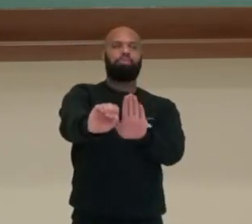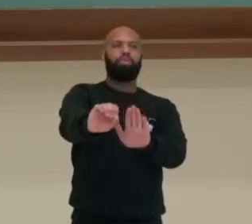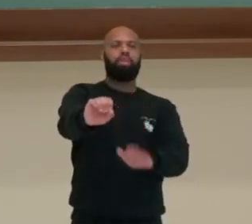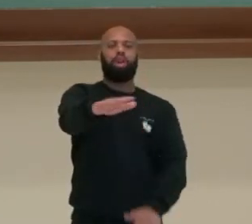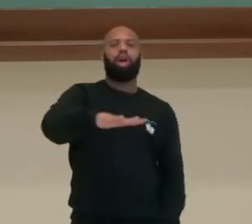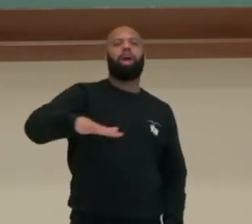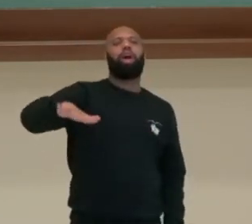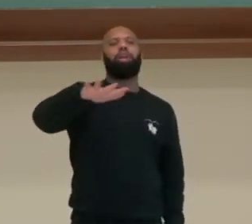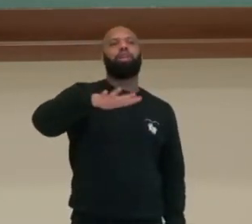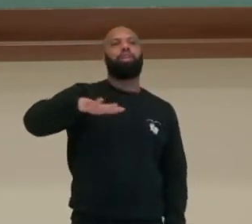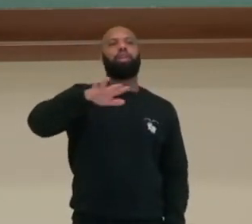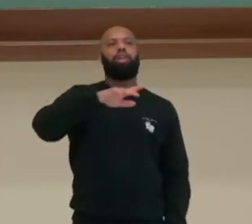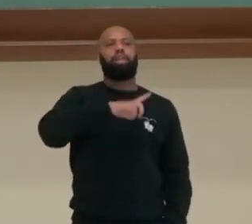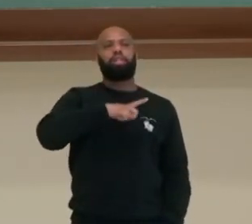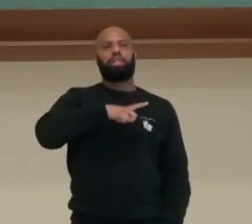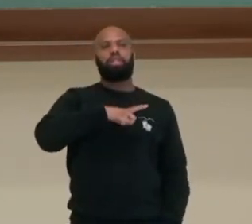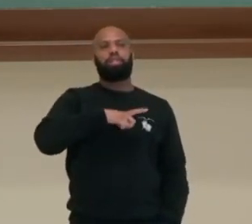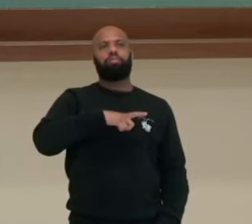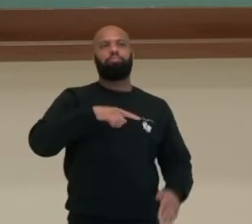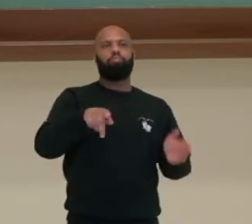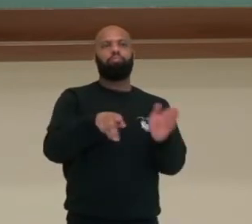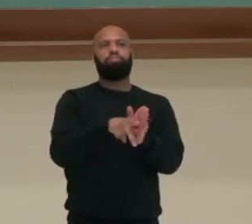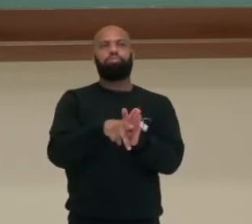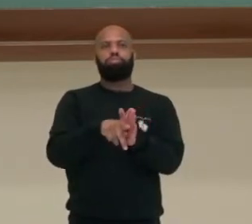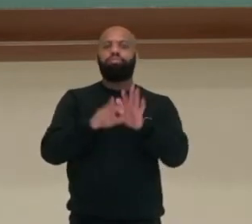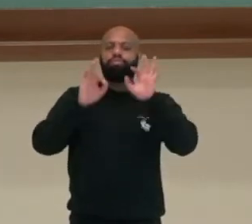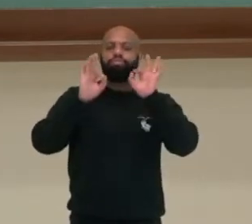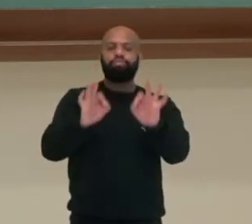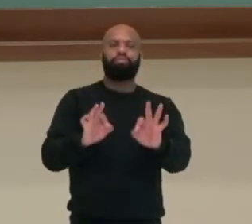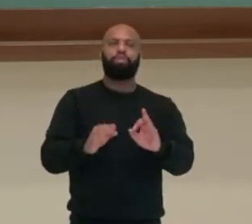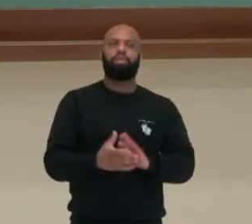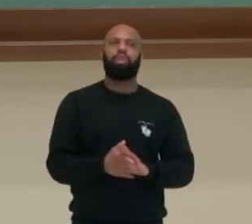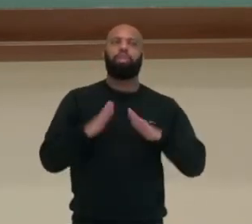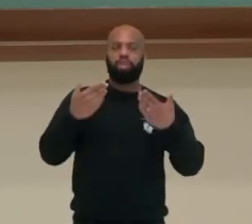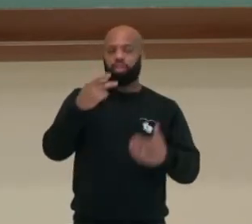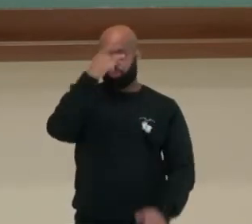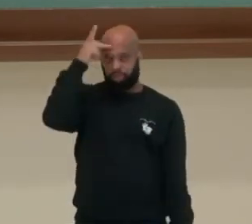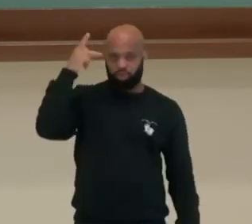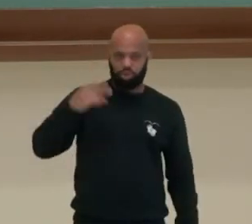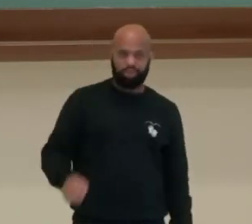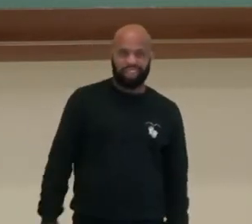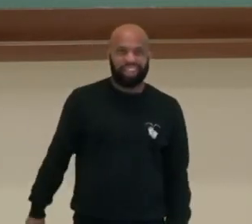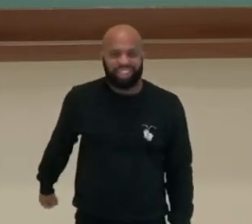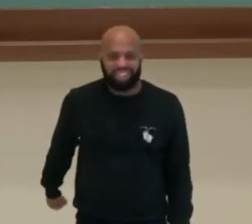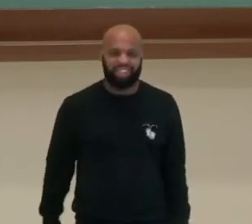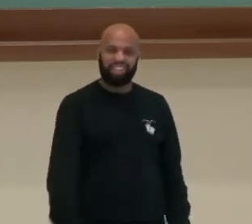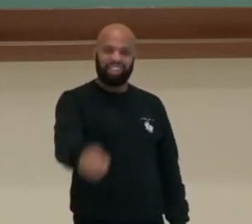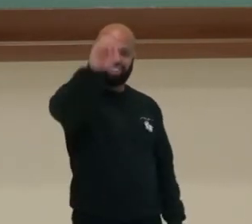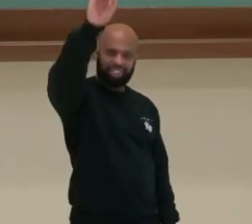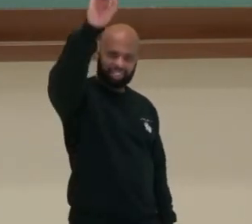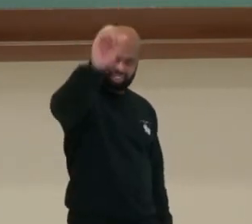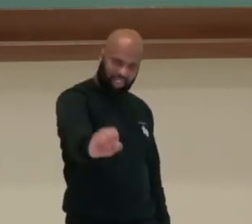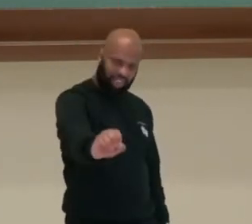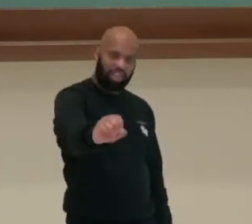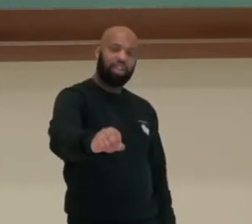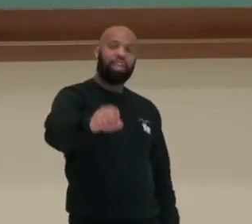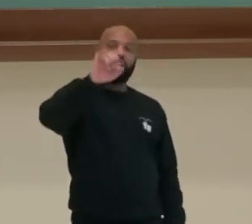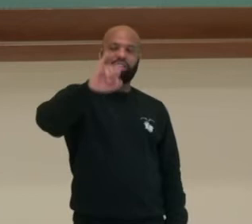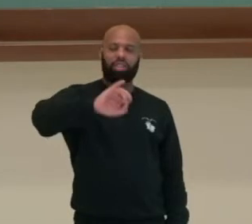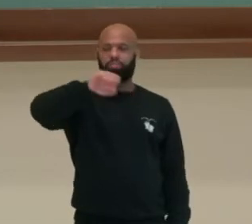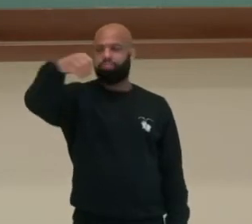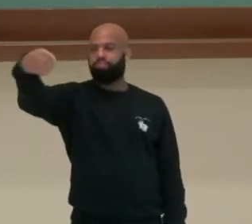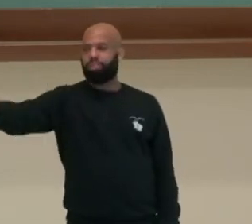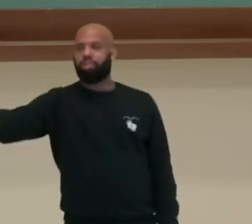área demarcada do campo, tá? Então, o jogador lança o bolim. Se o bolim não parar nessa área,